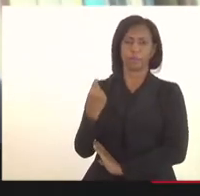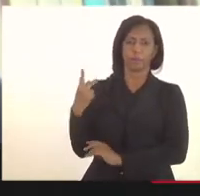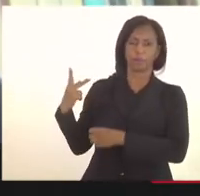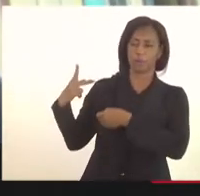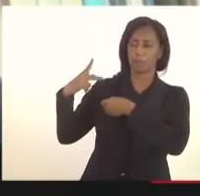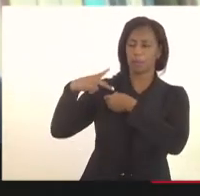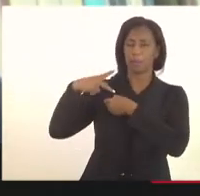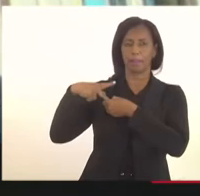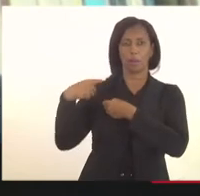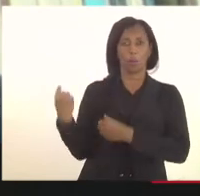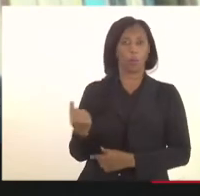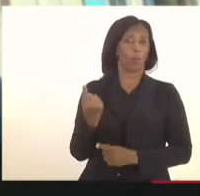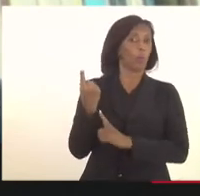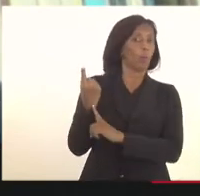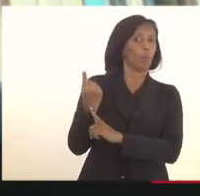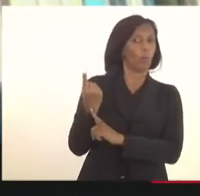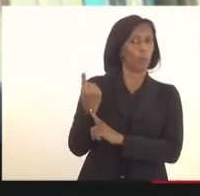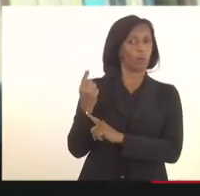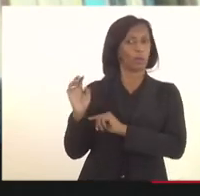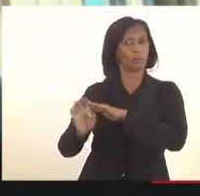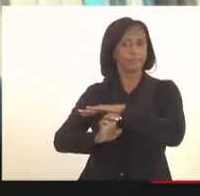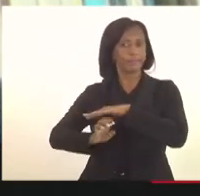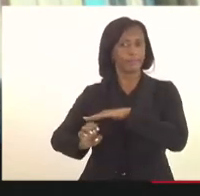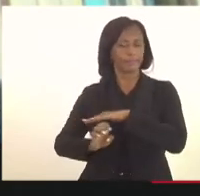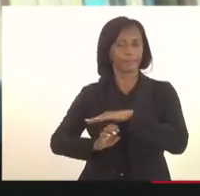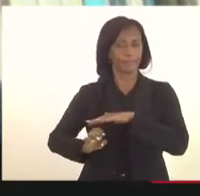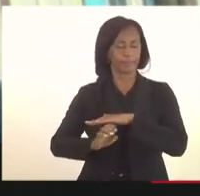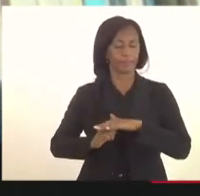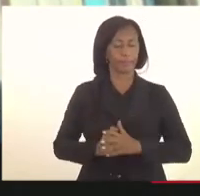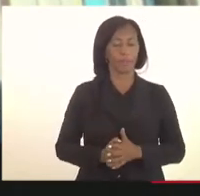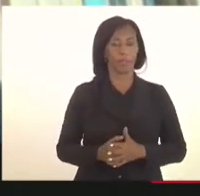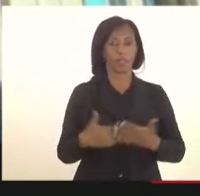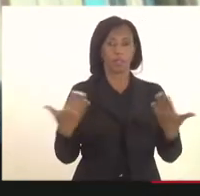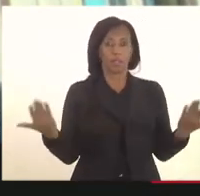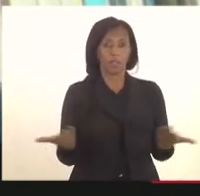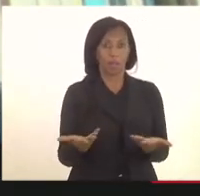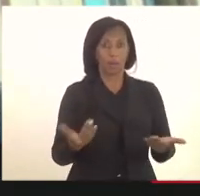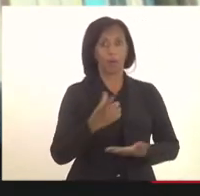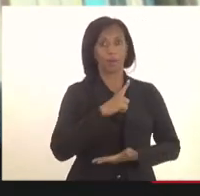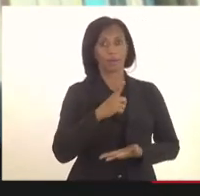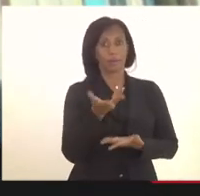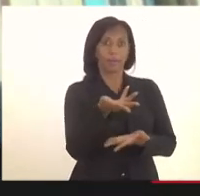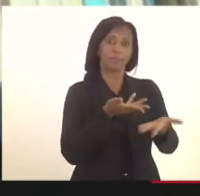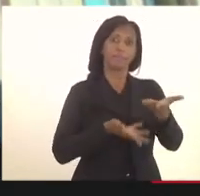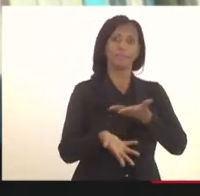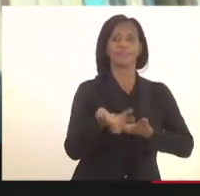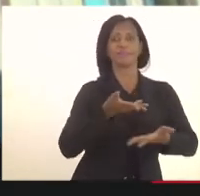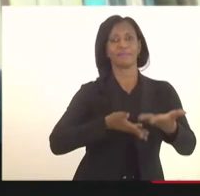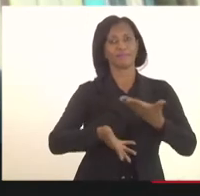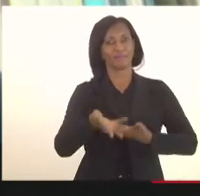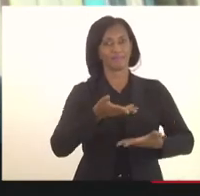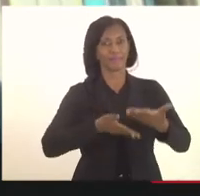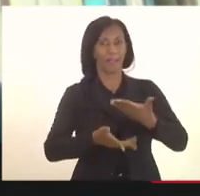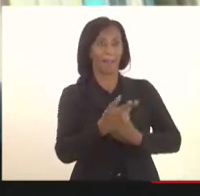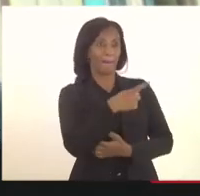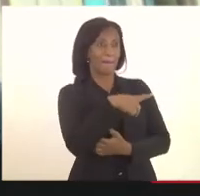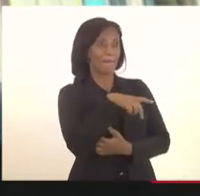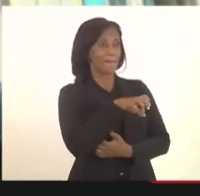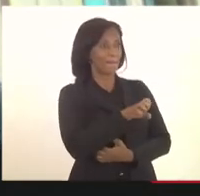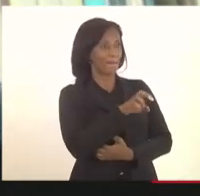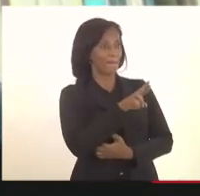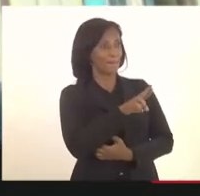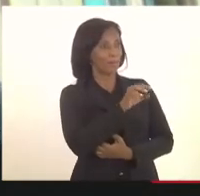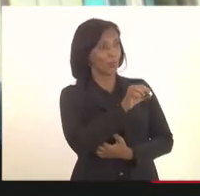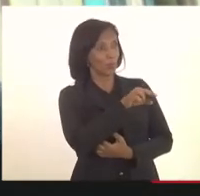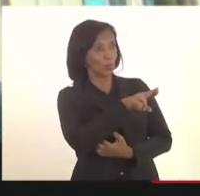operadora e única concessionária, e agora tem a parceria da Petronas. Então,